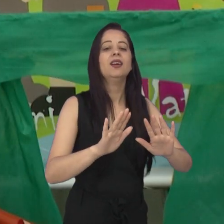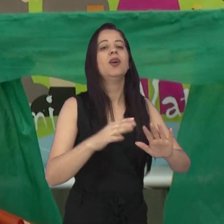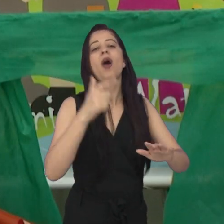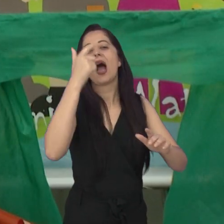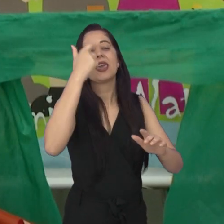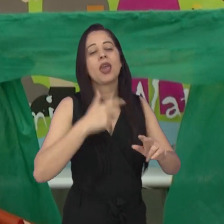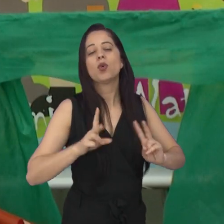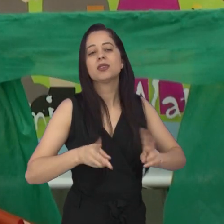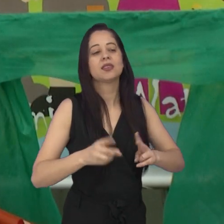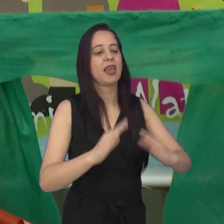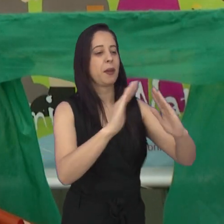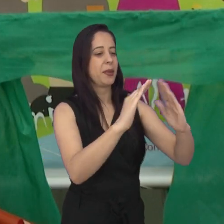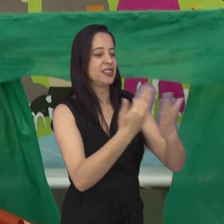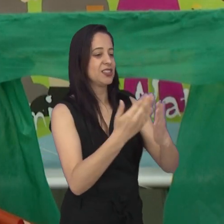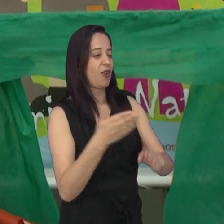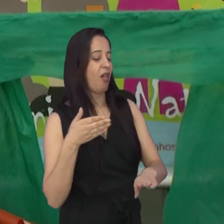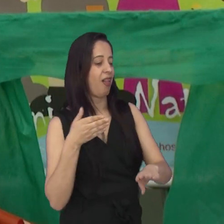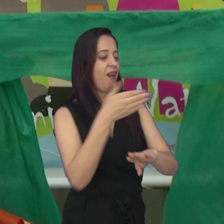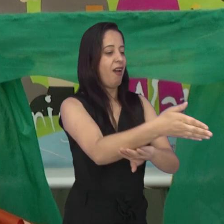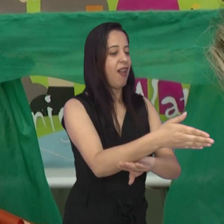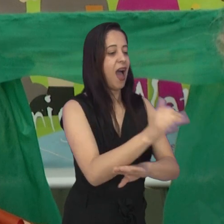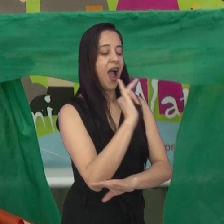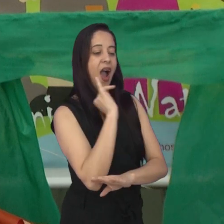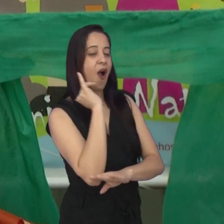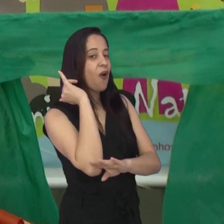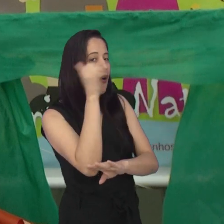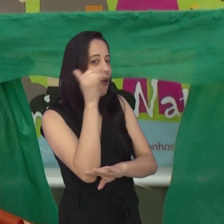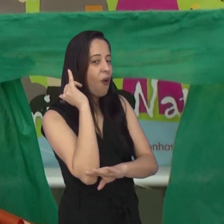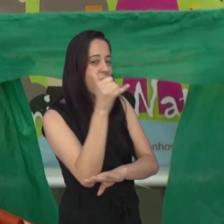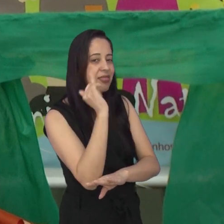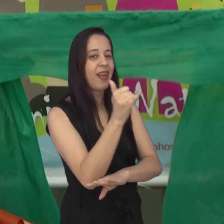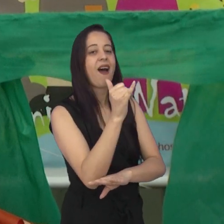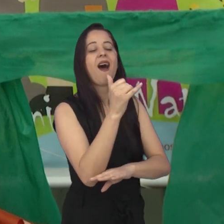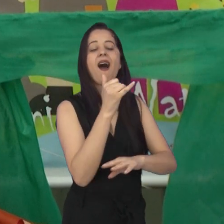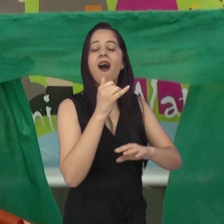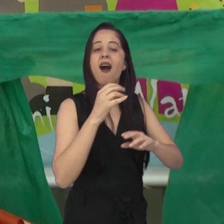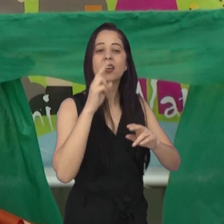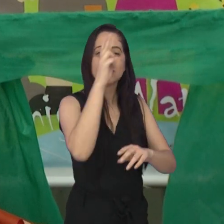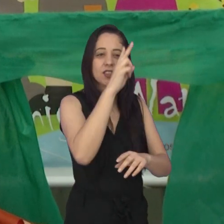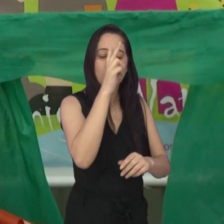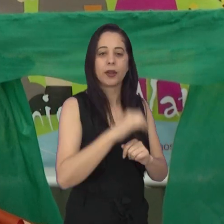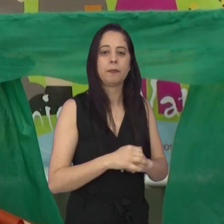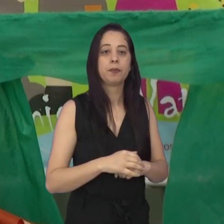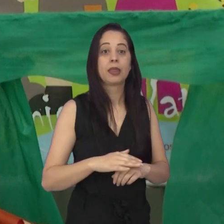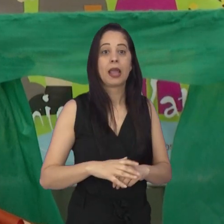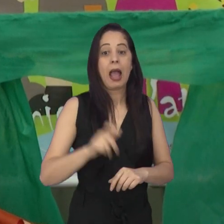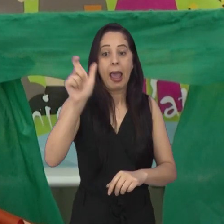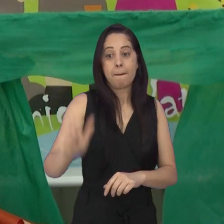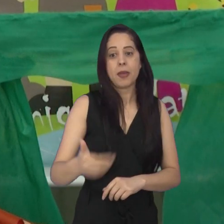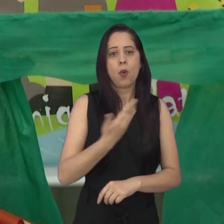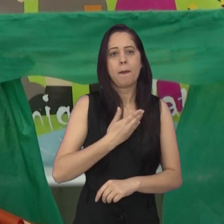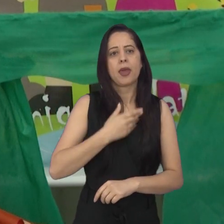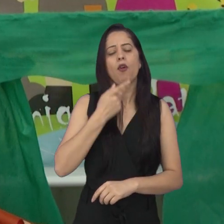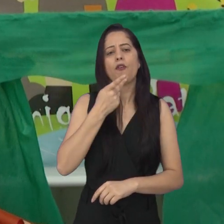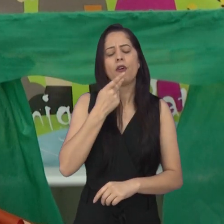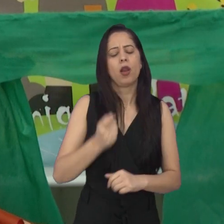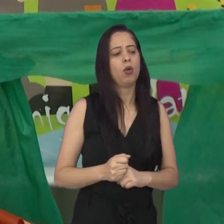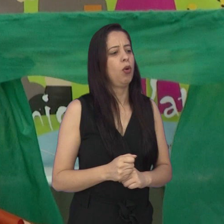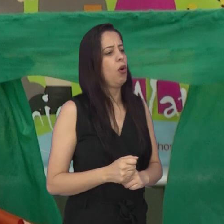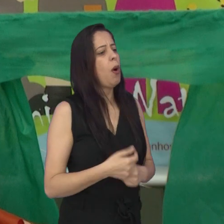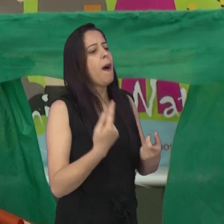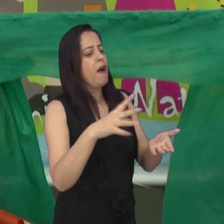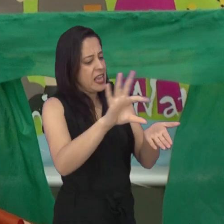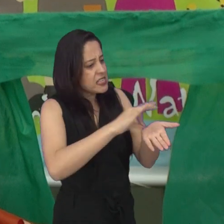contando história nas escolas, eu estava vindo aquilo. E aí foi que um amigo falou assim, por que você não se cadastra na Fundação Cultural,